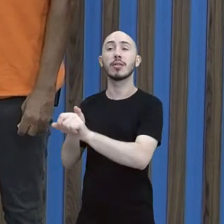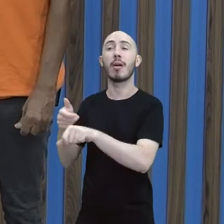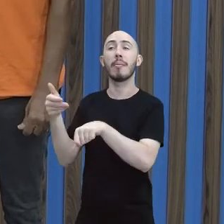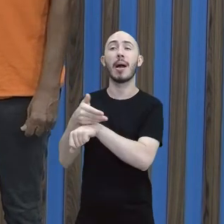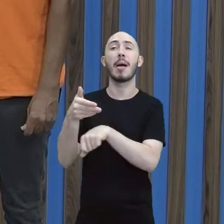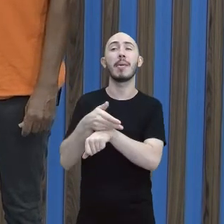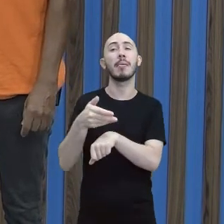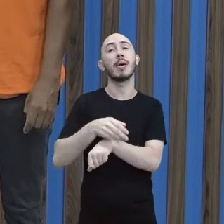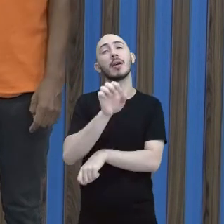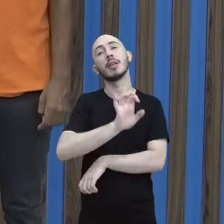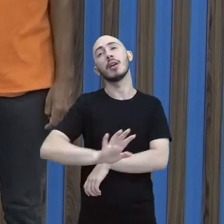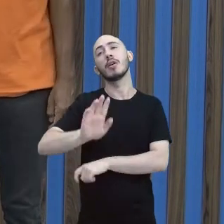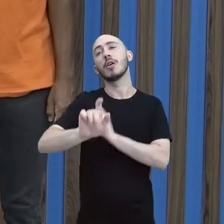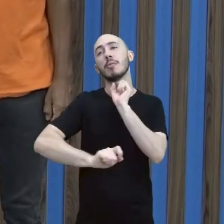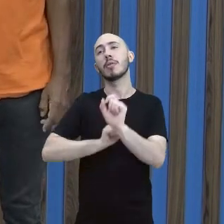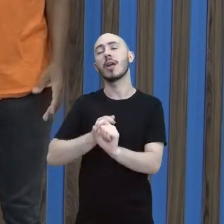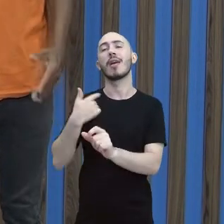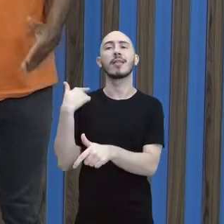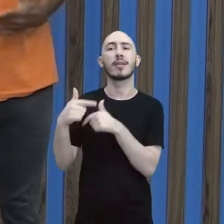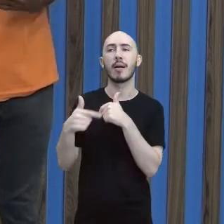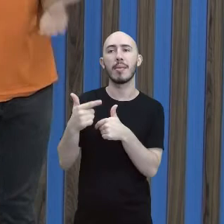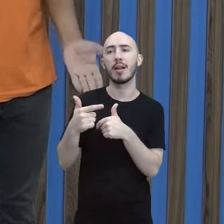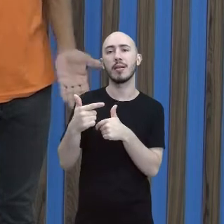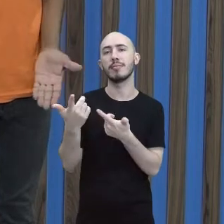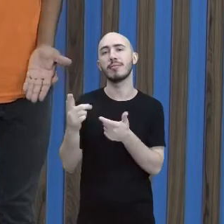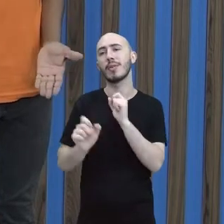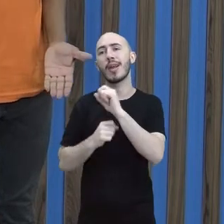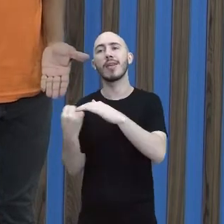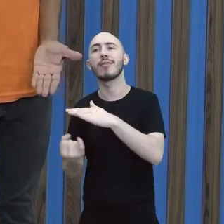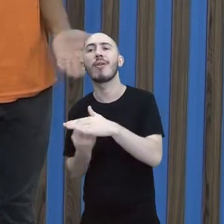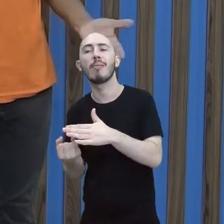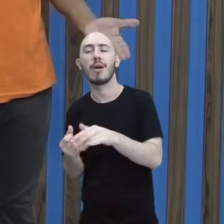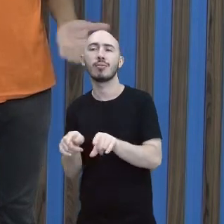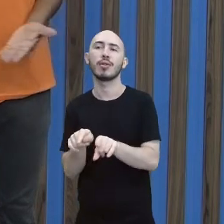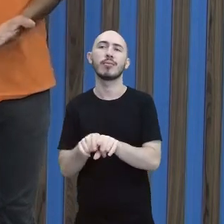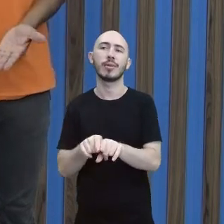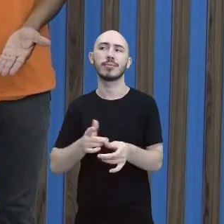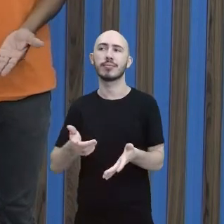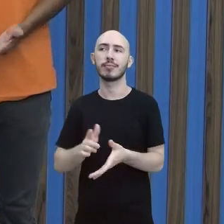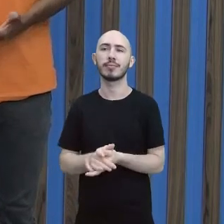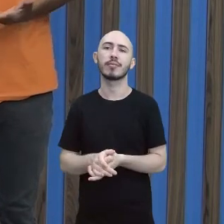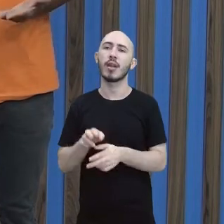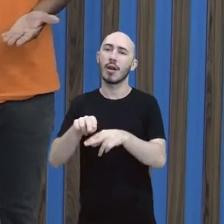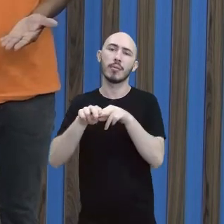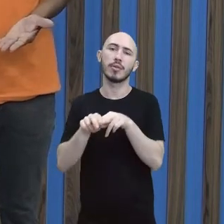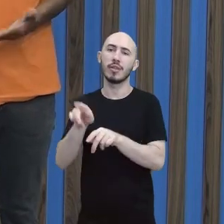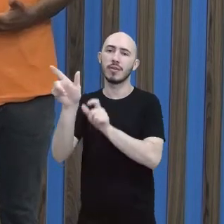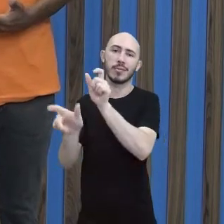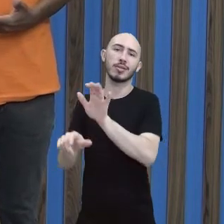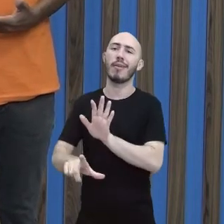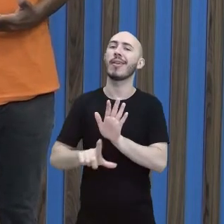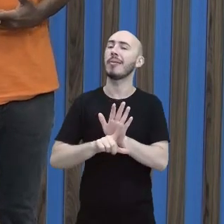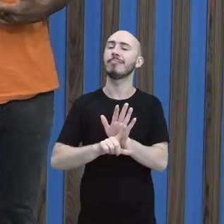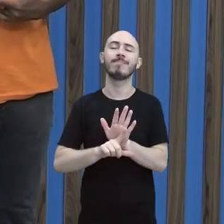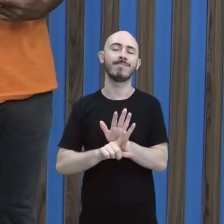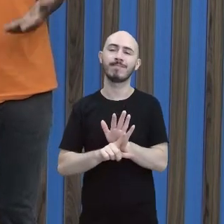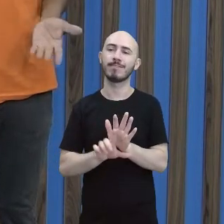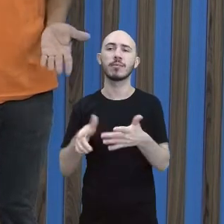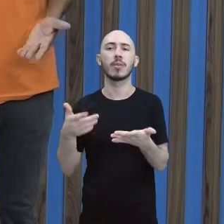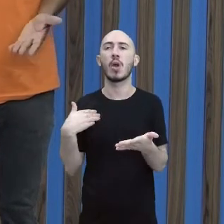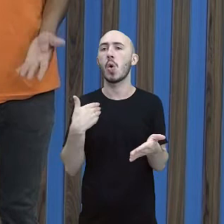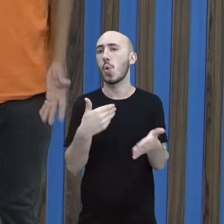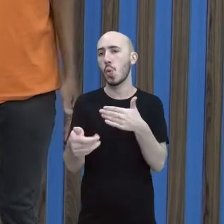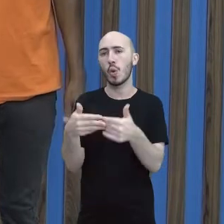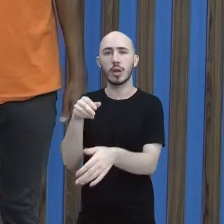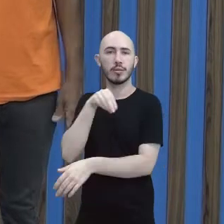empregos informais ou na construção civil, subempregos, tá? Porque primeiro que são imigrantes, não estão legalizados, então qualquer tipo de